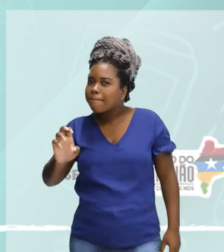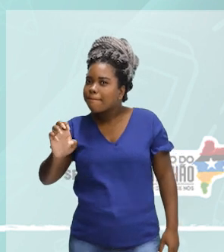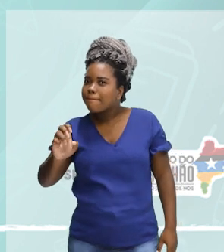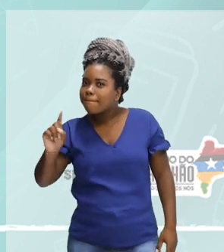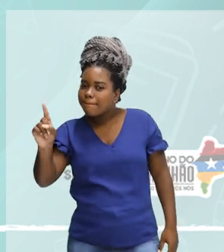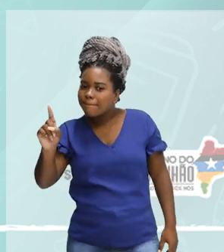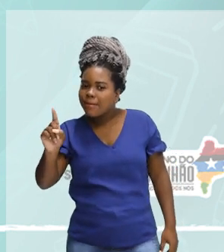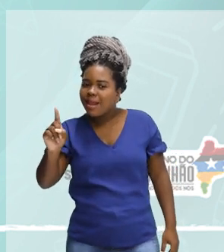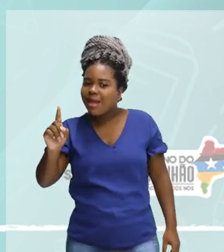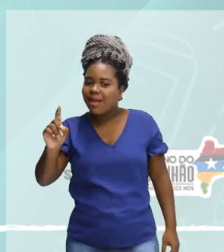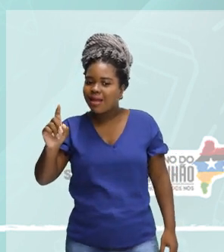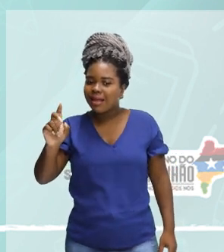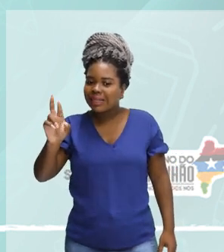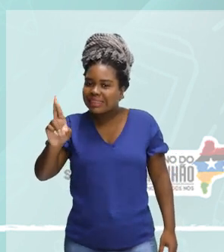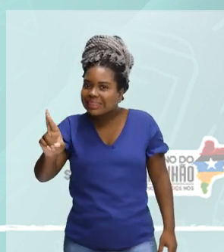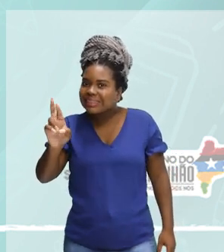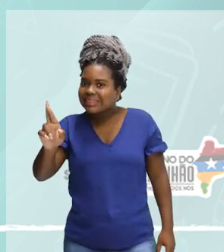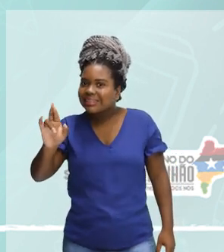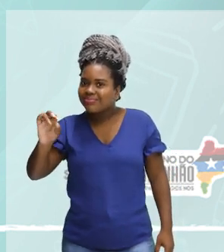né, librérrimo.